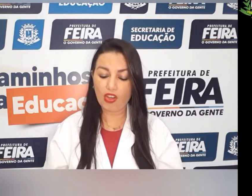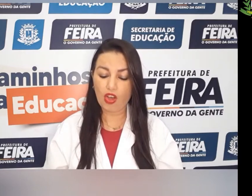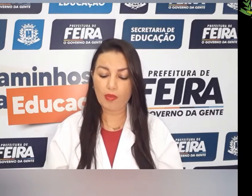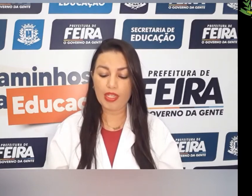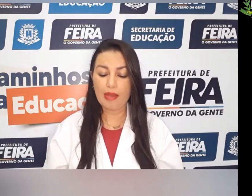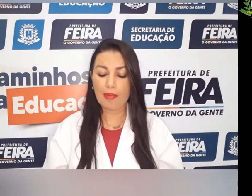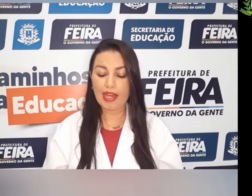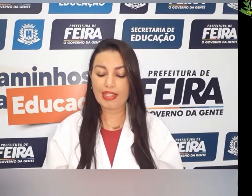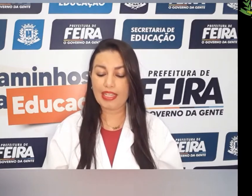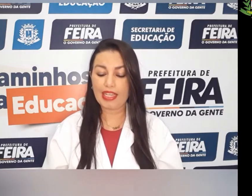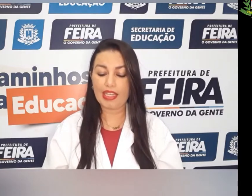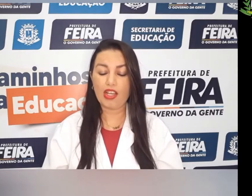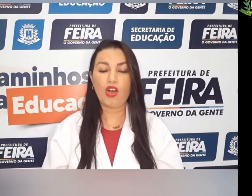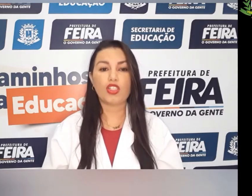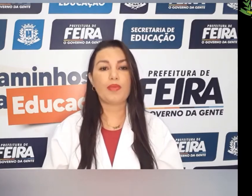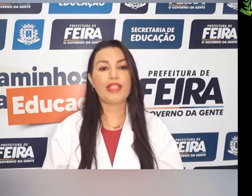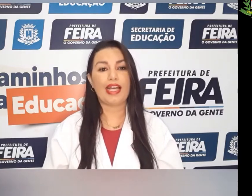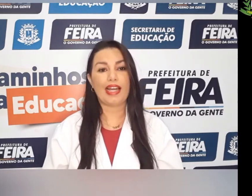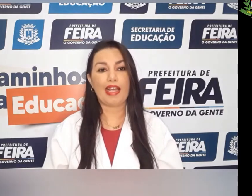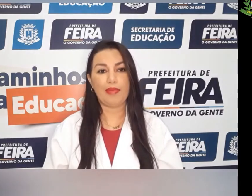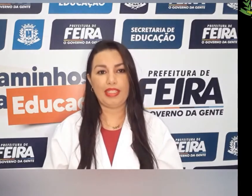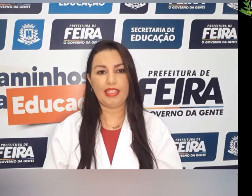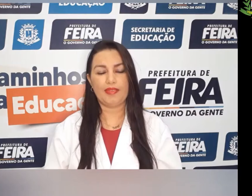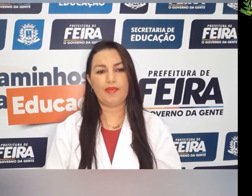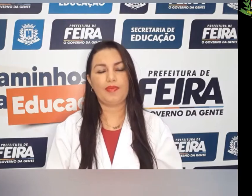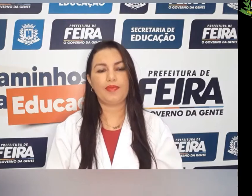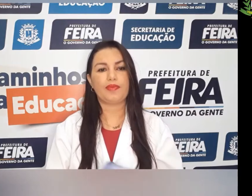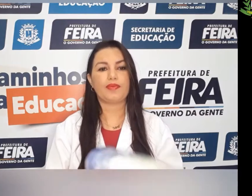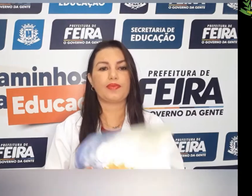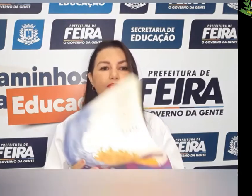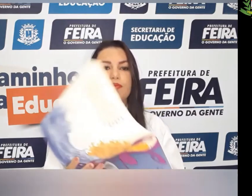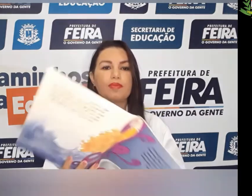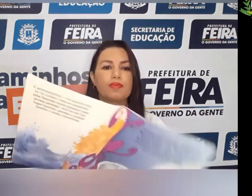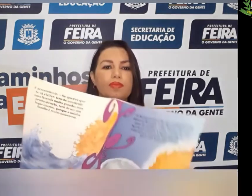fazenda enorme para nela hospedar a amiga.